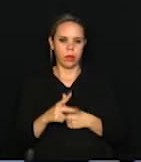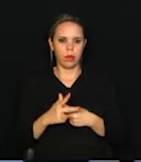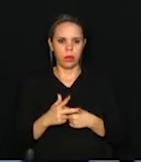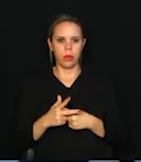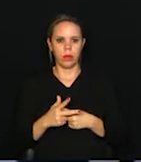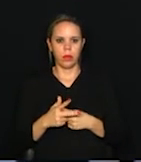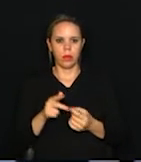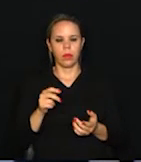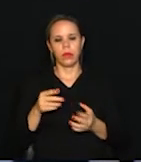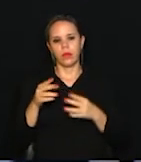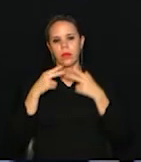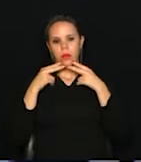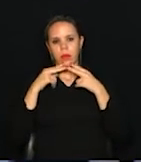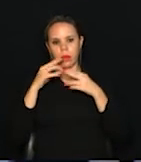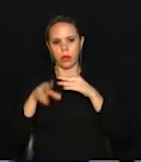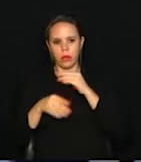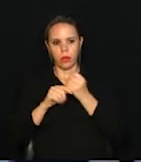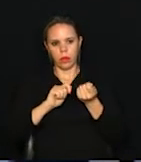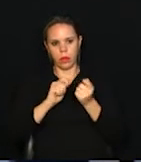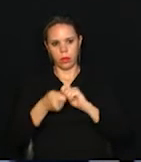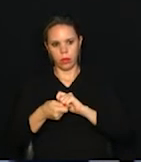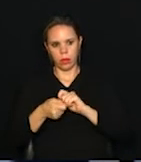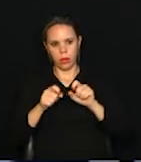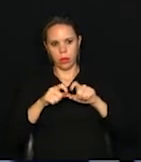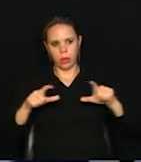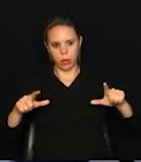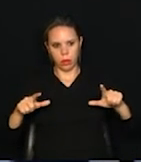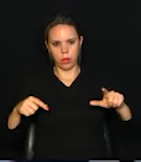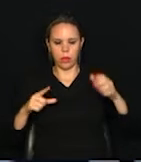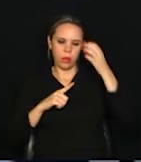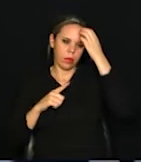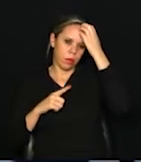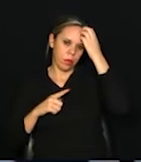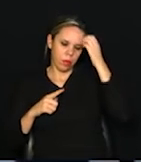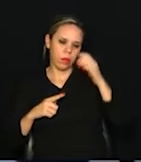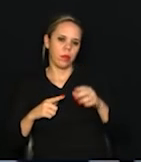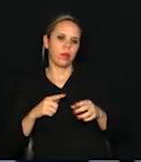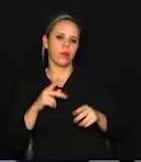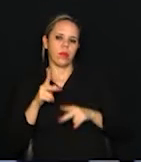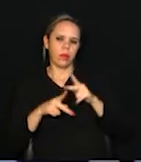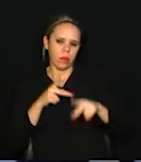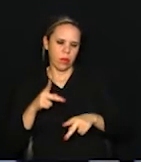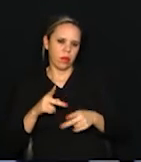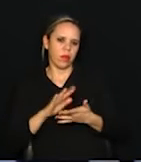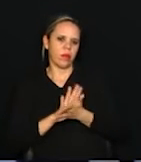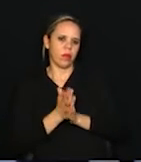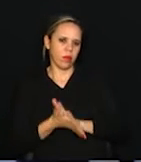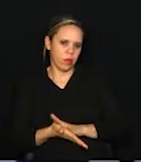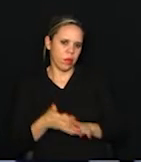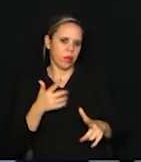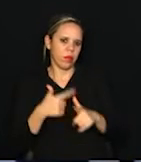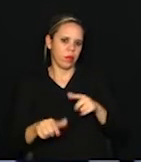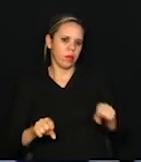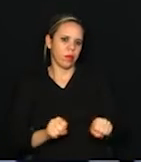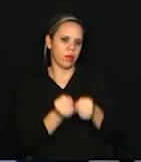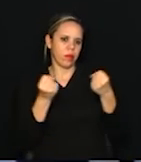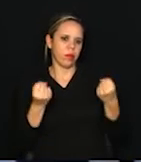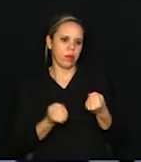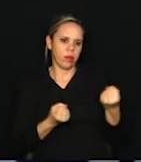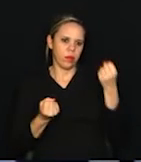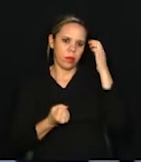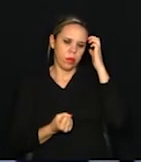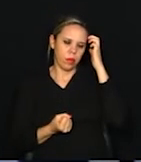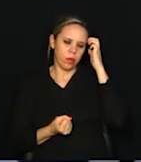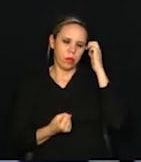da modernização dessa sinalização. Nós temos atos de vandalismo, nós temos abarroamento de veículos,